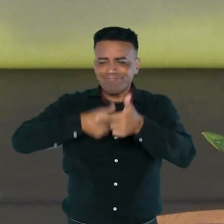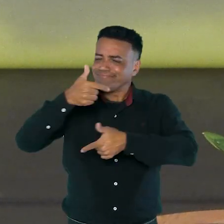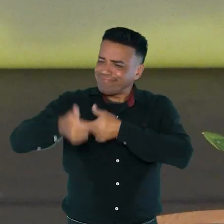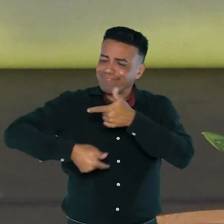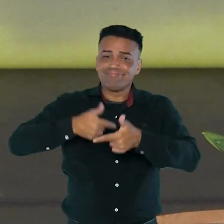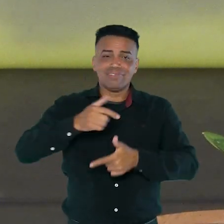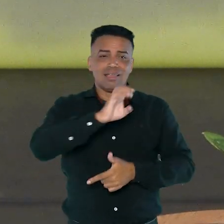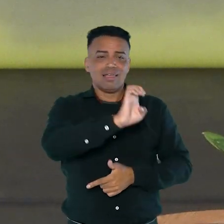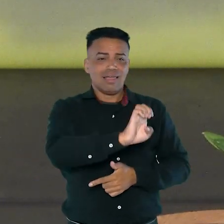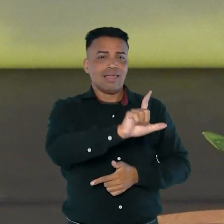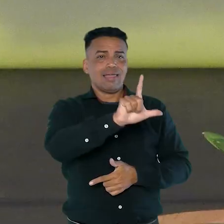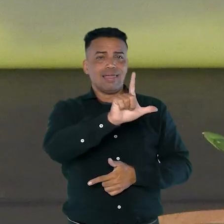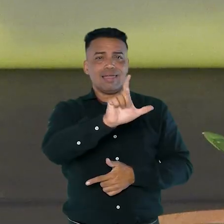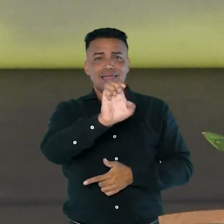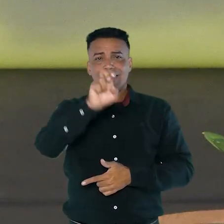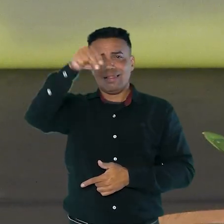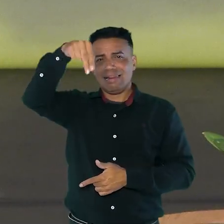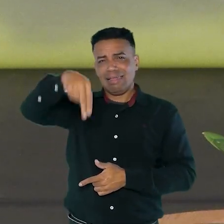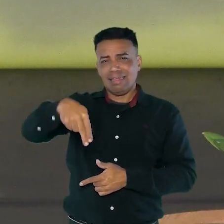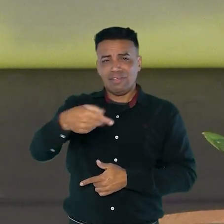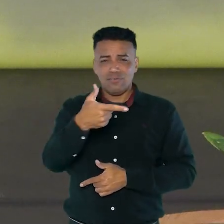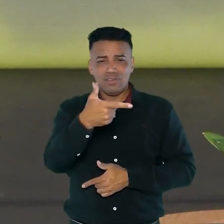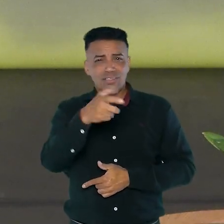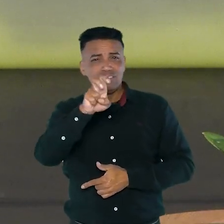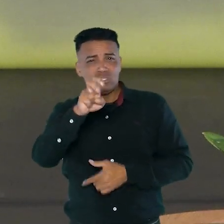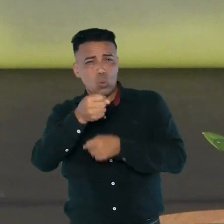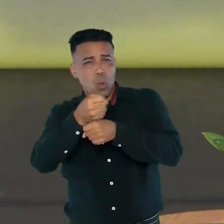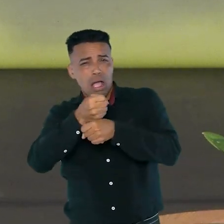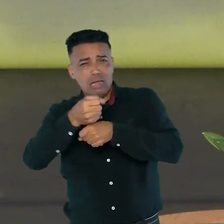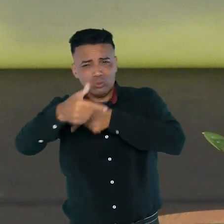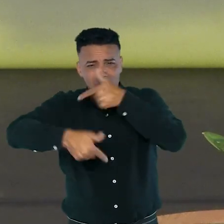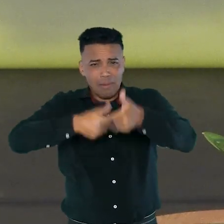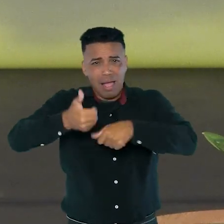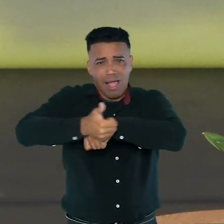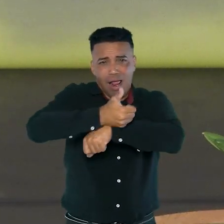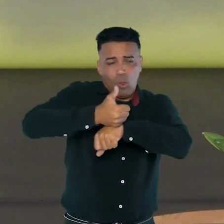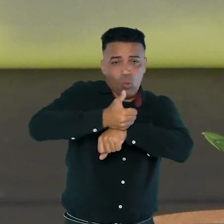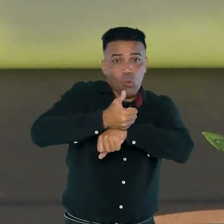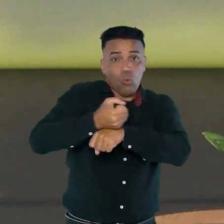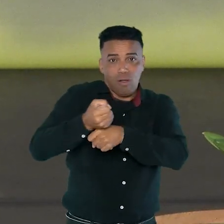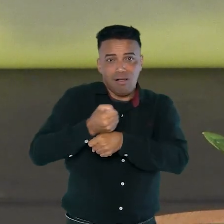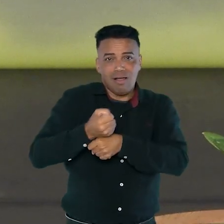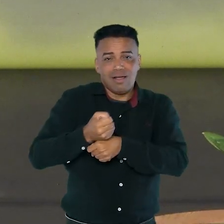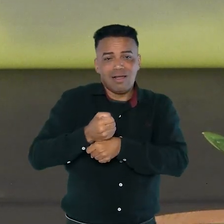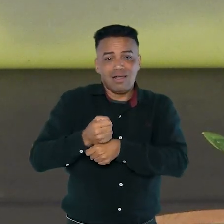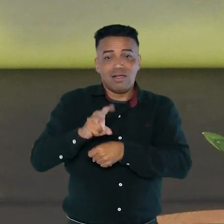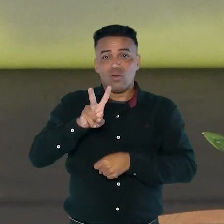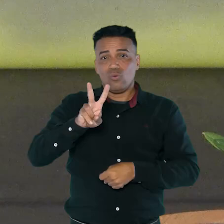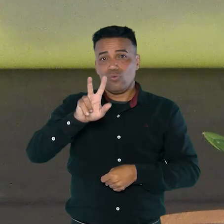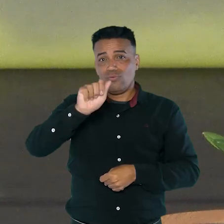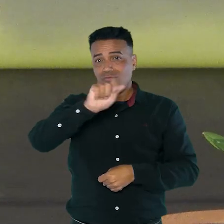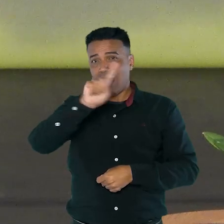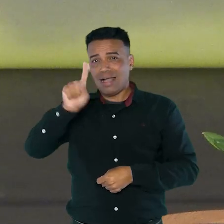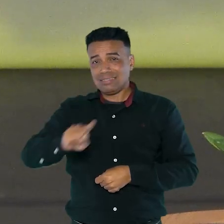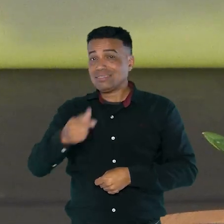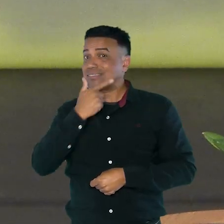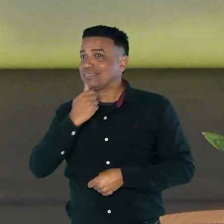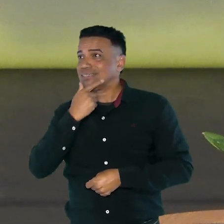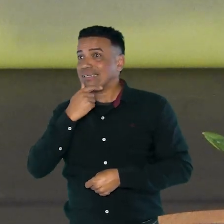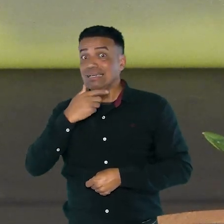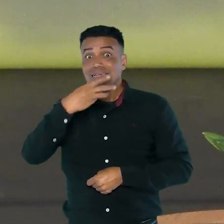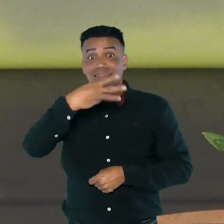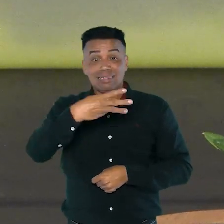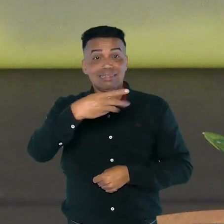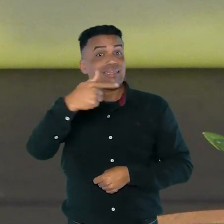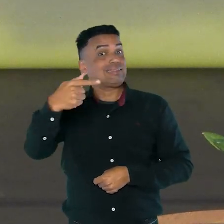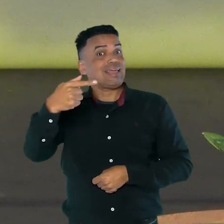muito tempo, né? A Ellen tem 25 anos ou mais de carreira e esse ano o Vaz vai completar 37 anos